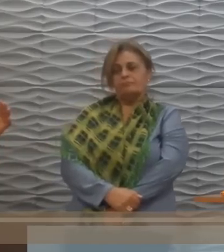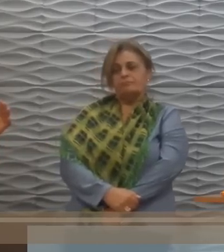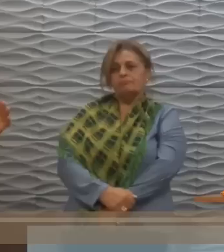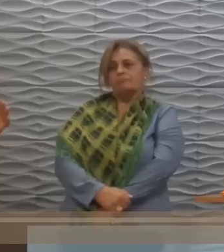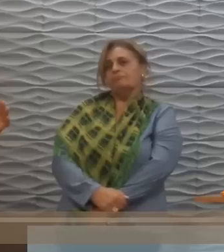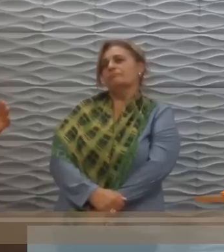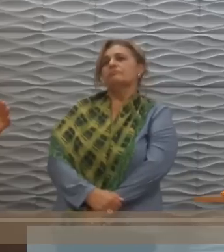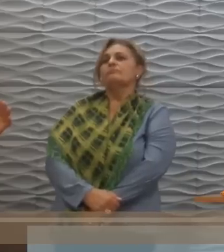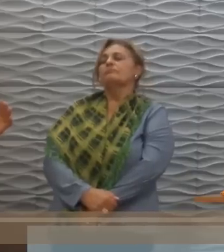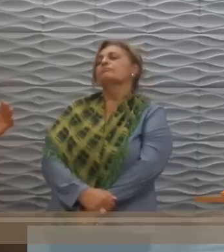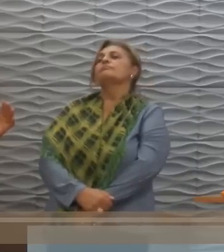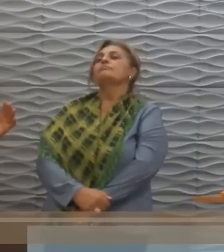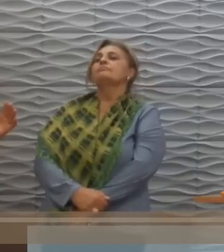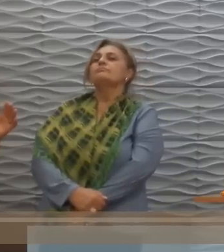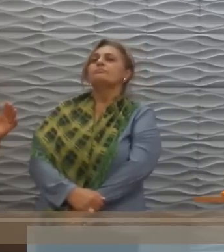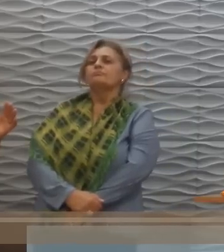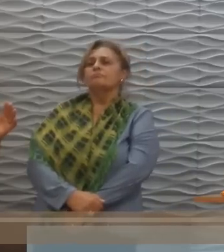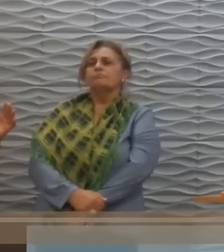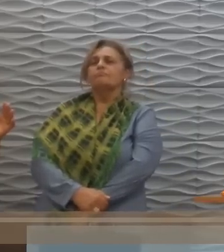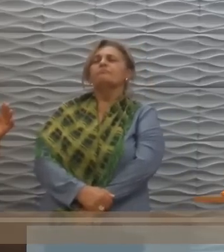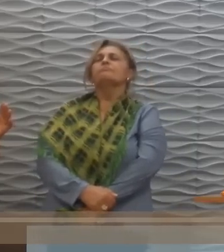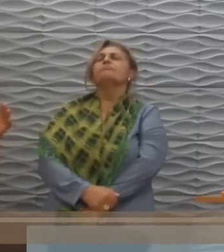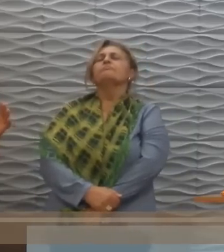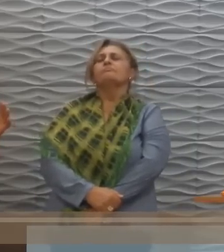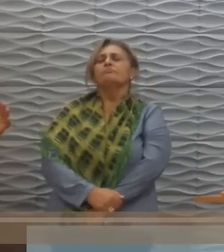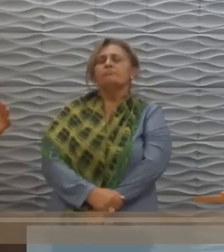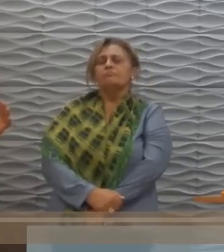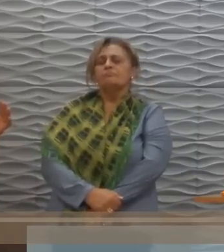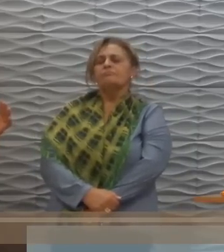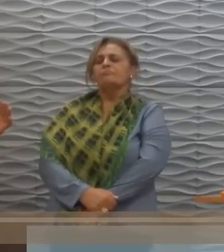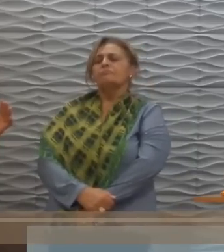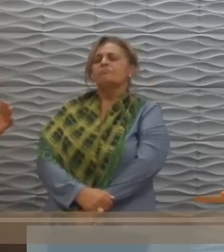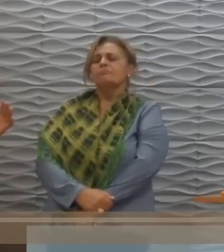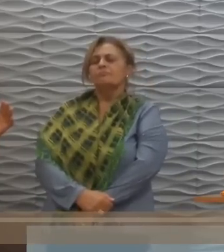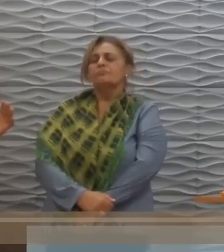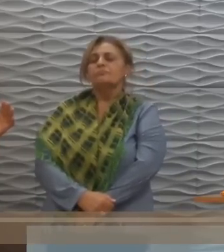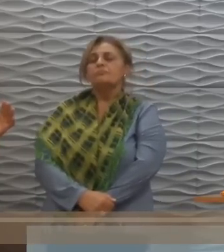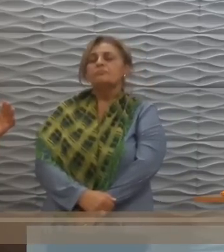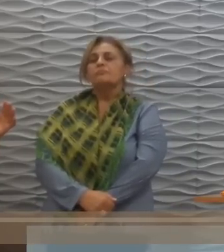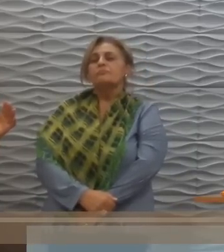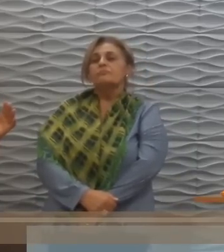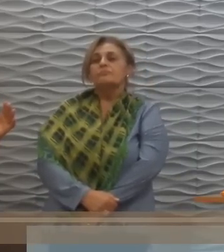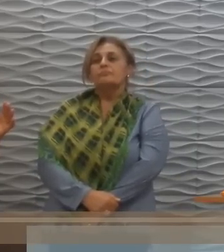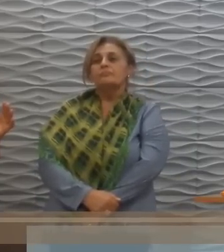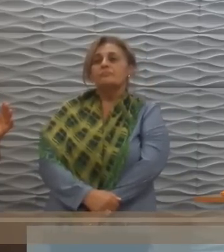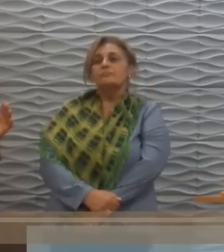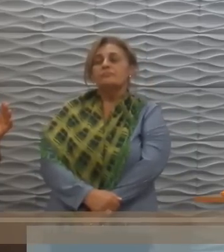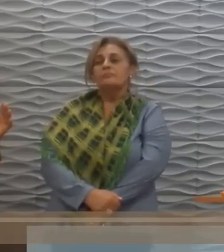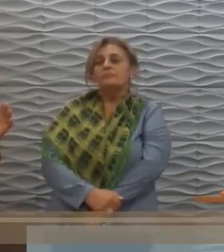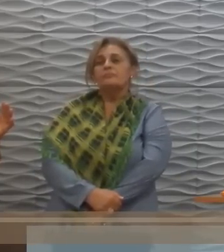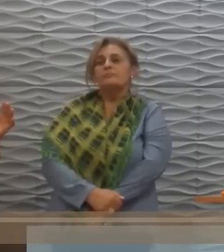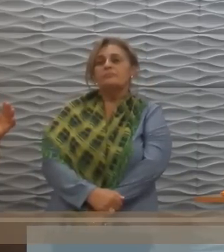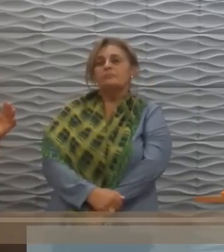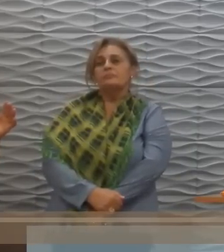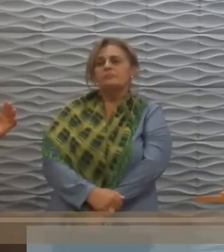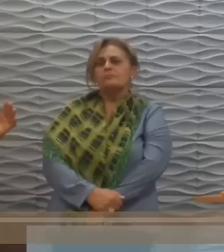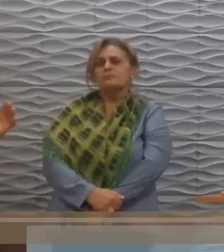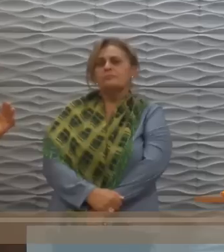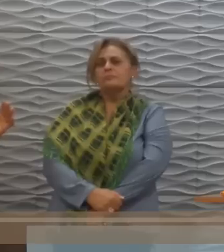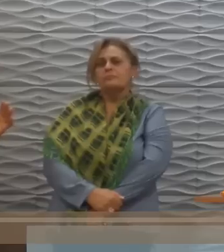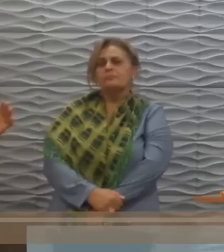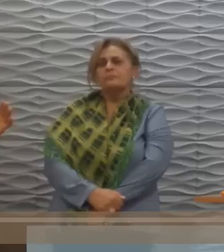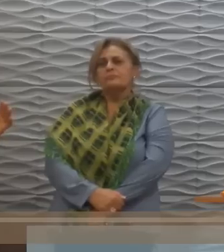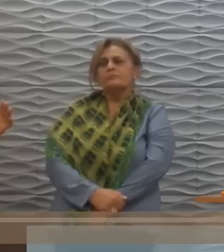foram feridas por o seu esposo. Esposo ferido pelas suas esposas. Mas nessa noite o Senhor possa